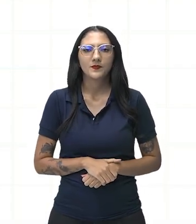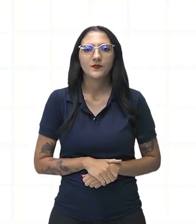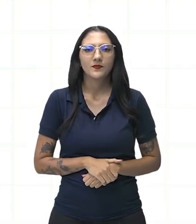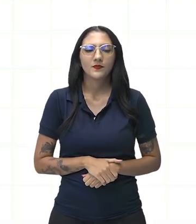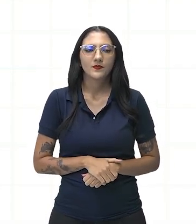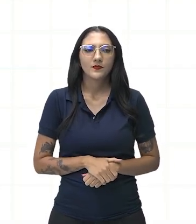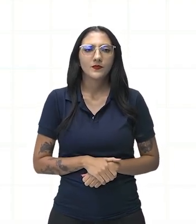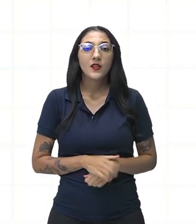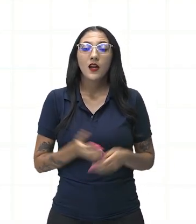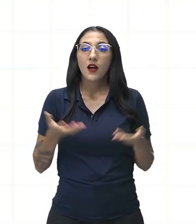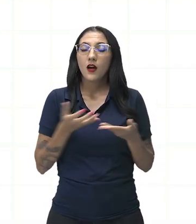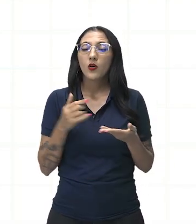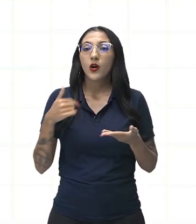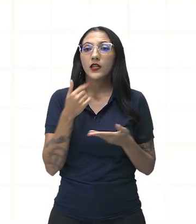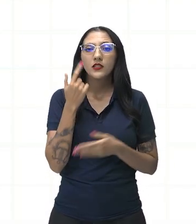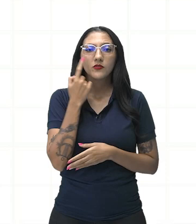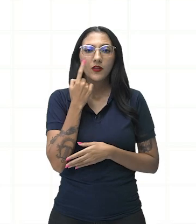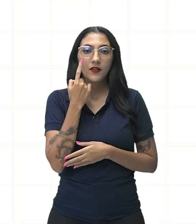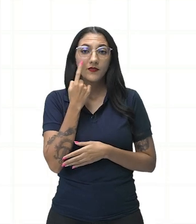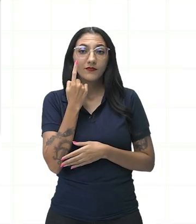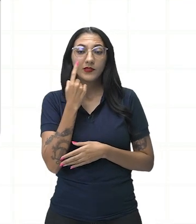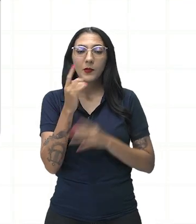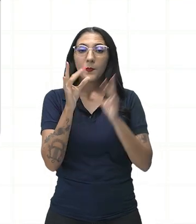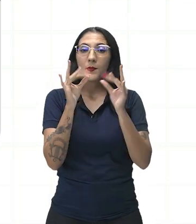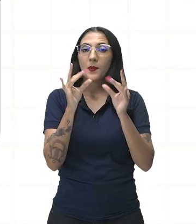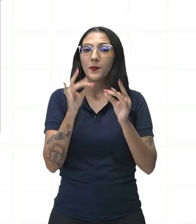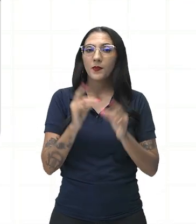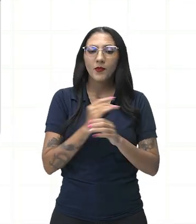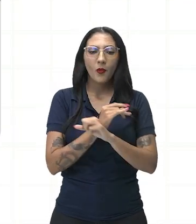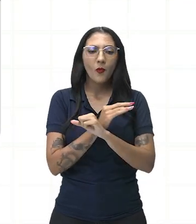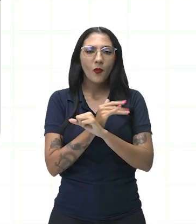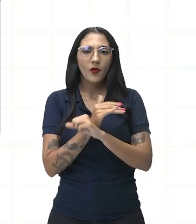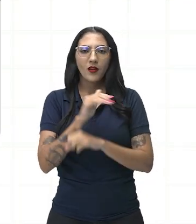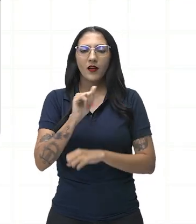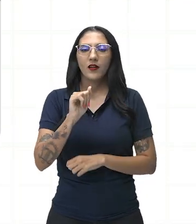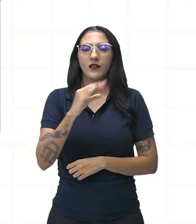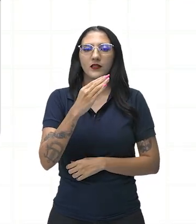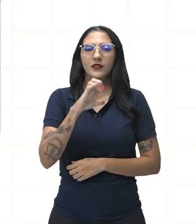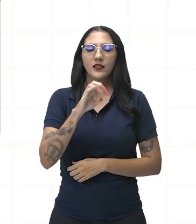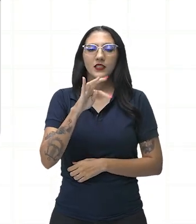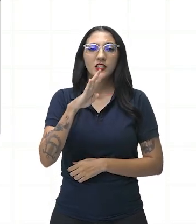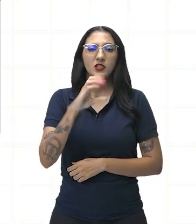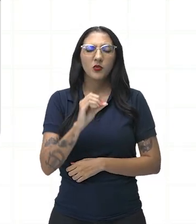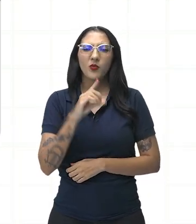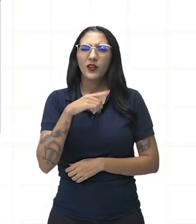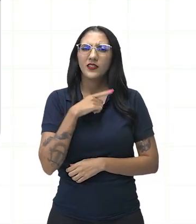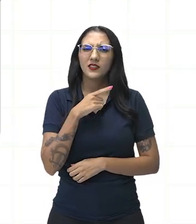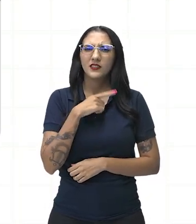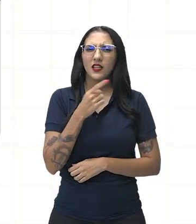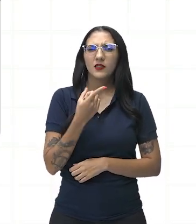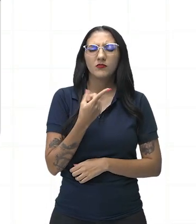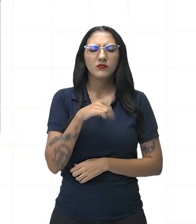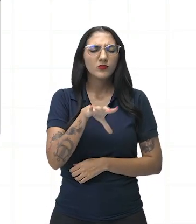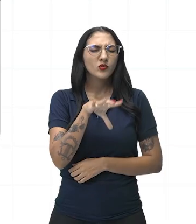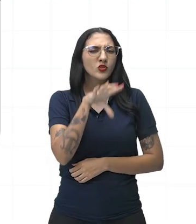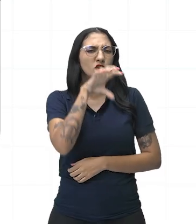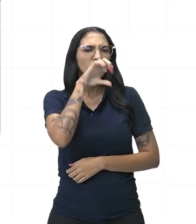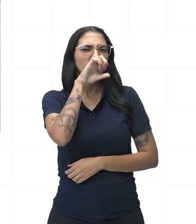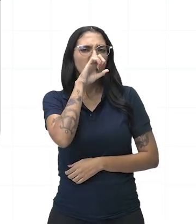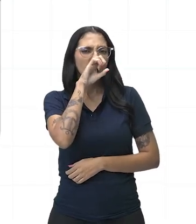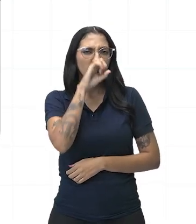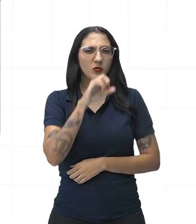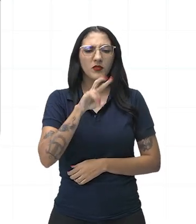uma olhada na fórmula do ácido acético, que é o ácido que tem um cheiro característico de vinagre.